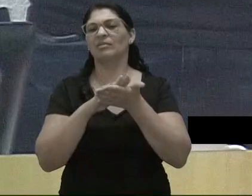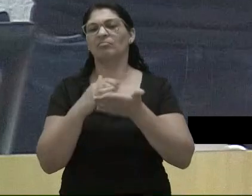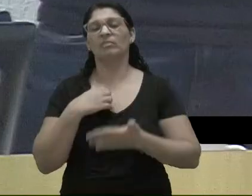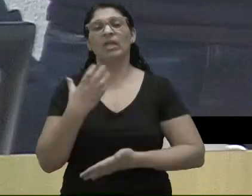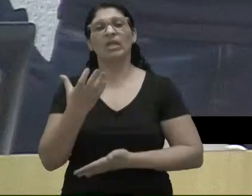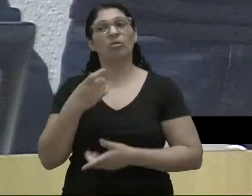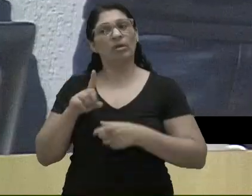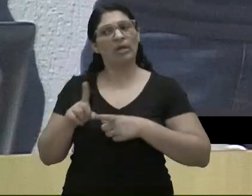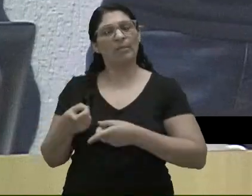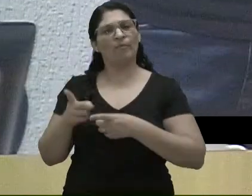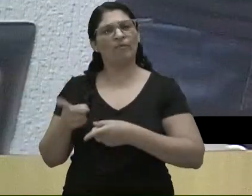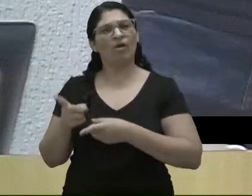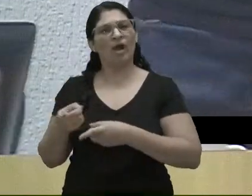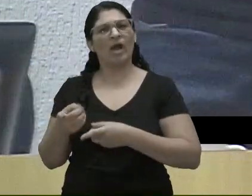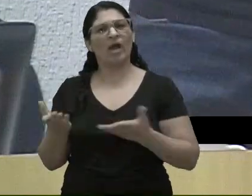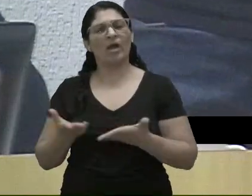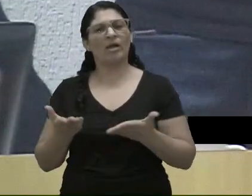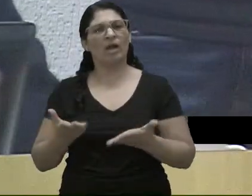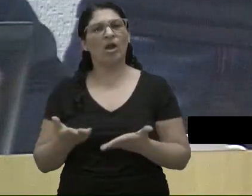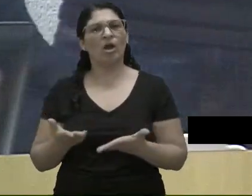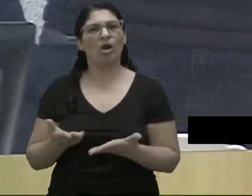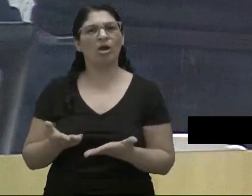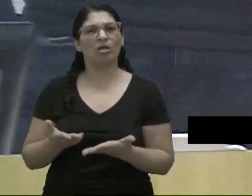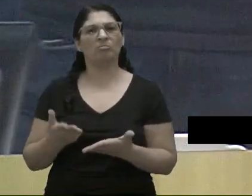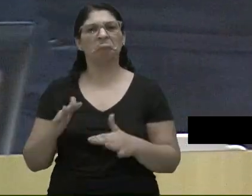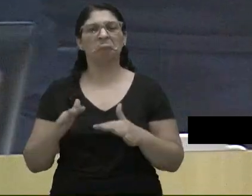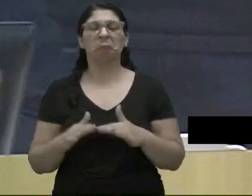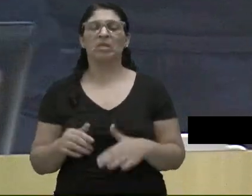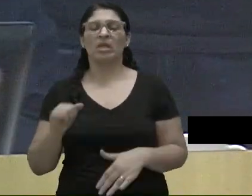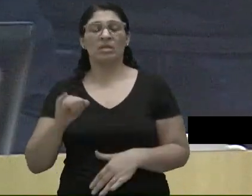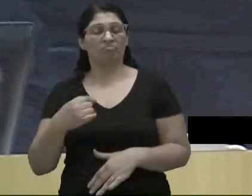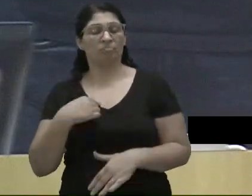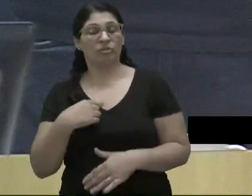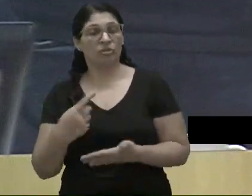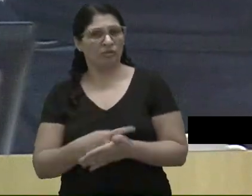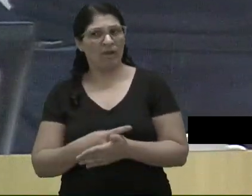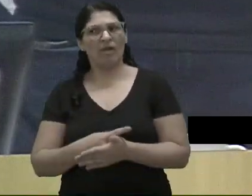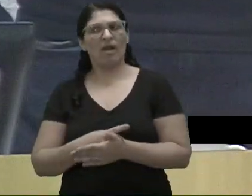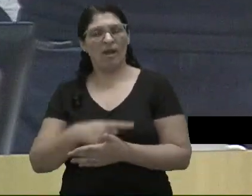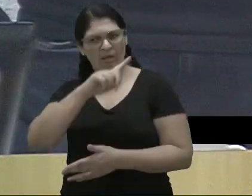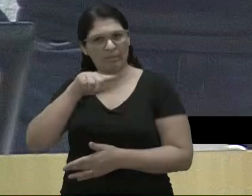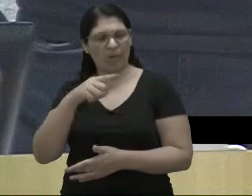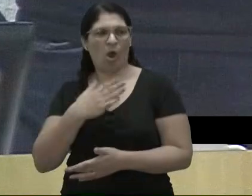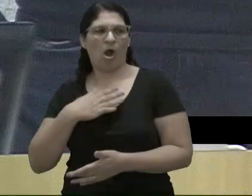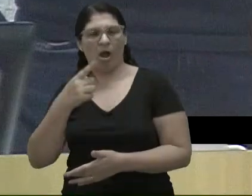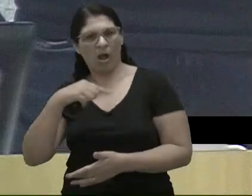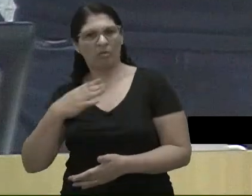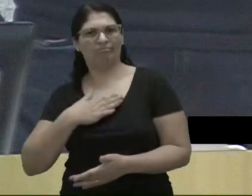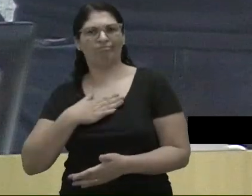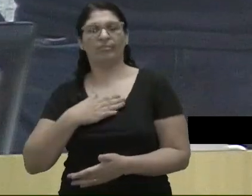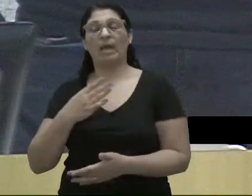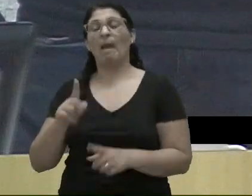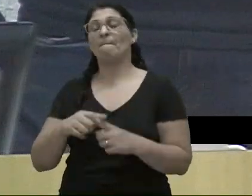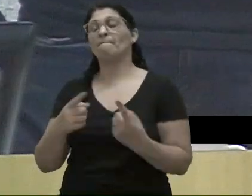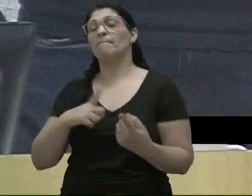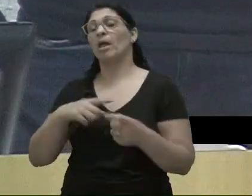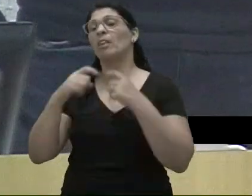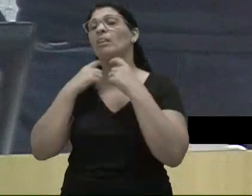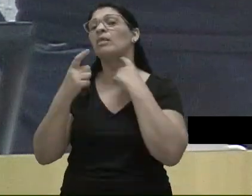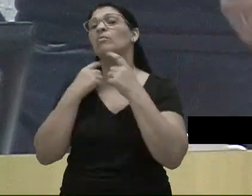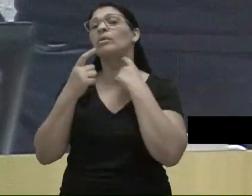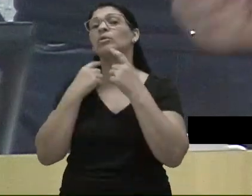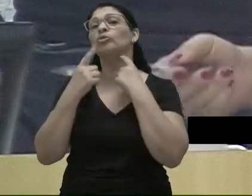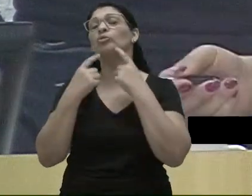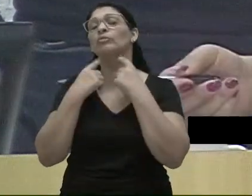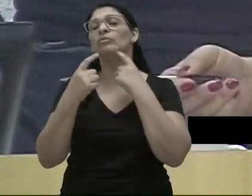deixar a provocação, se eu não estiver enganada, me corrija se eu estiver errada, tá? Mas ficou essa dúvida, eu gostaria que o senhor puxasse não só a câmera de